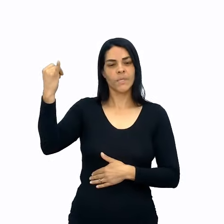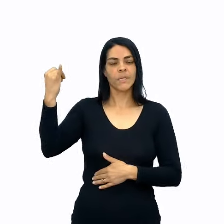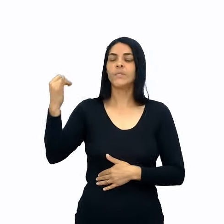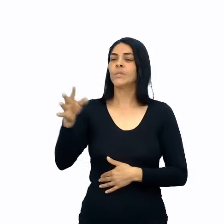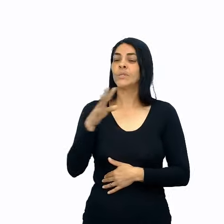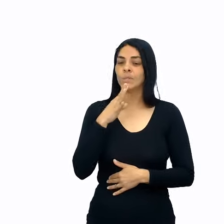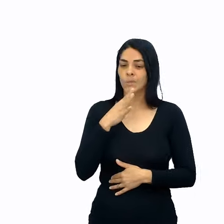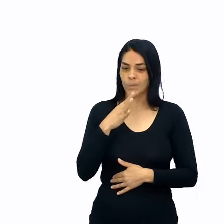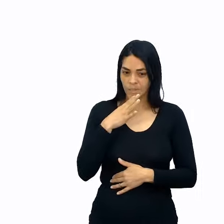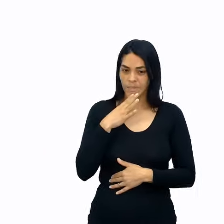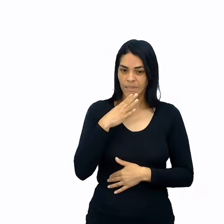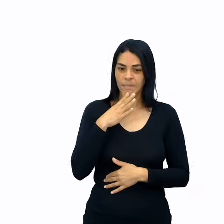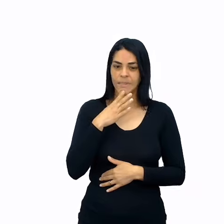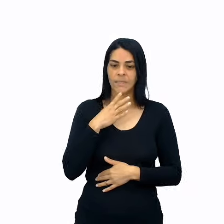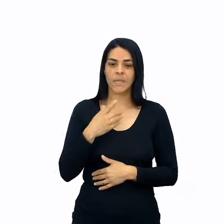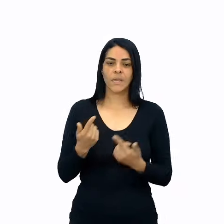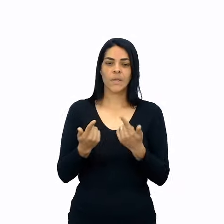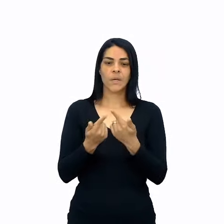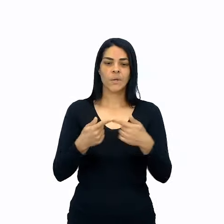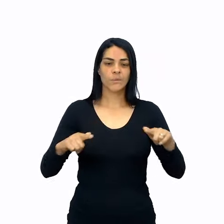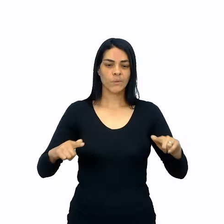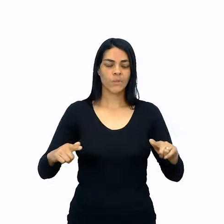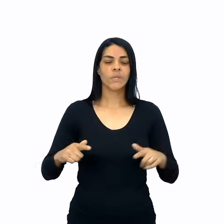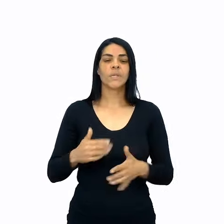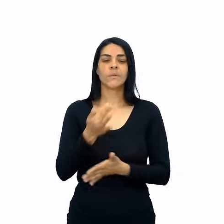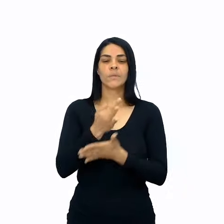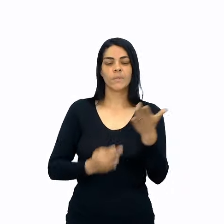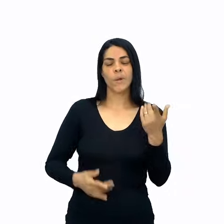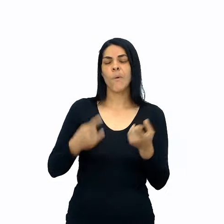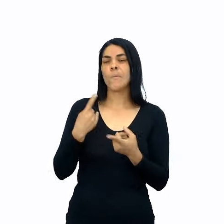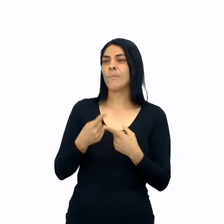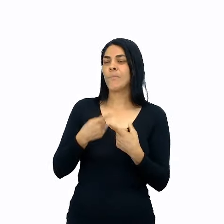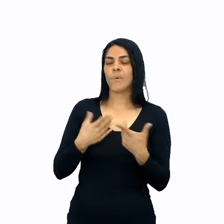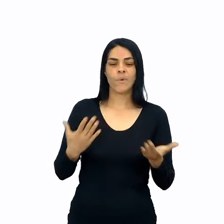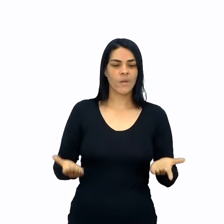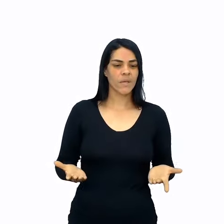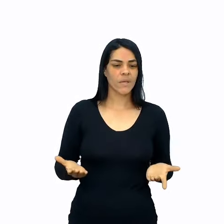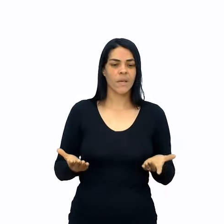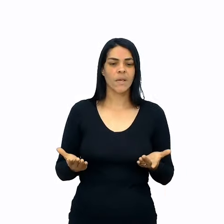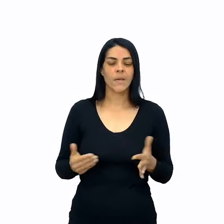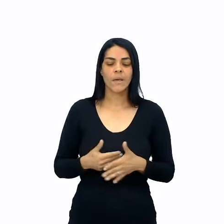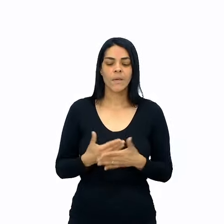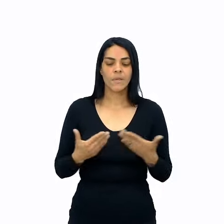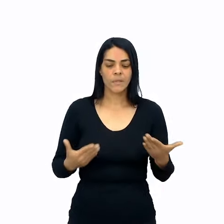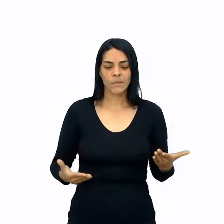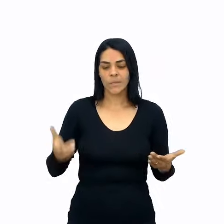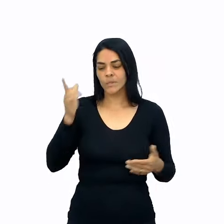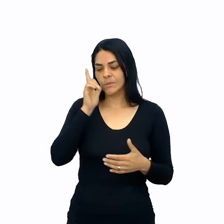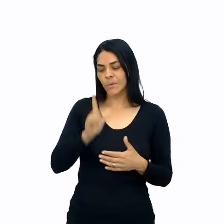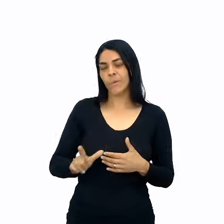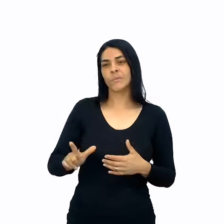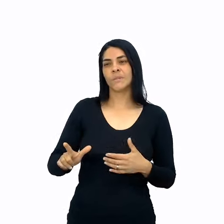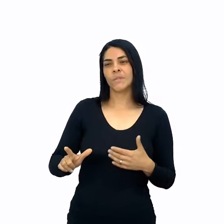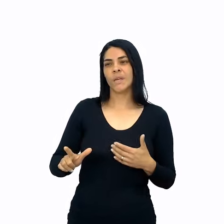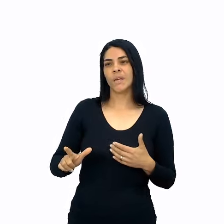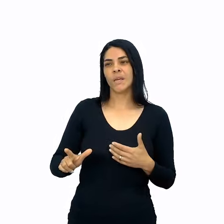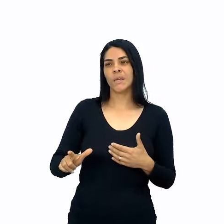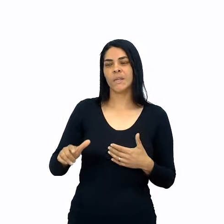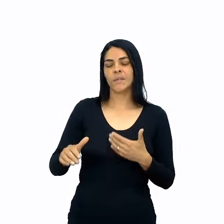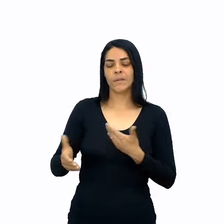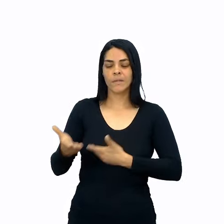conhecer os gêneros textuais, por que será que é relevante essas contribuições quanto